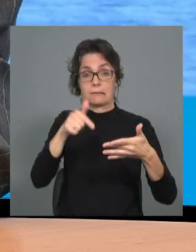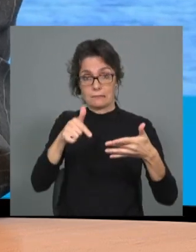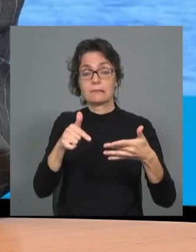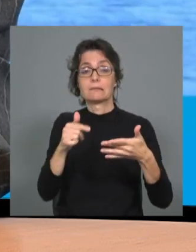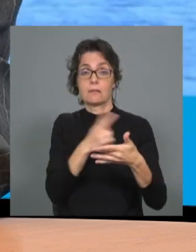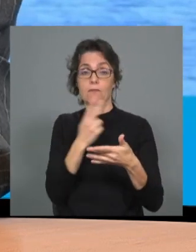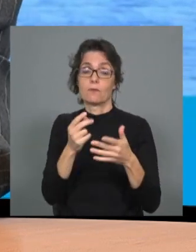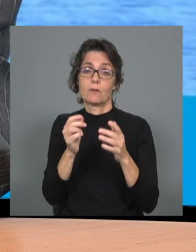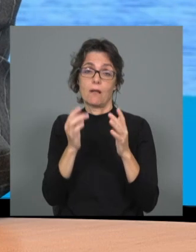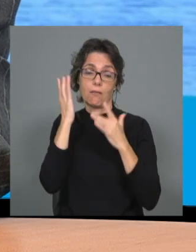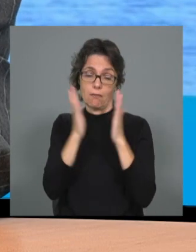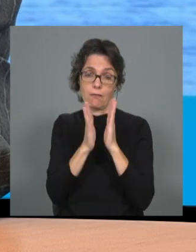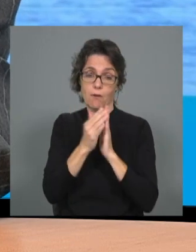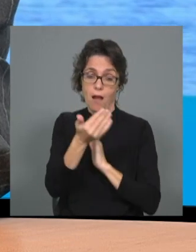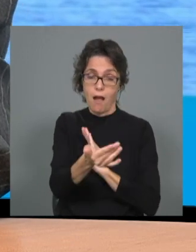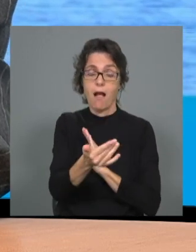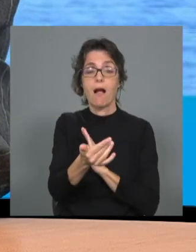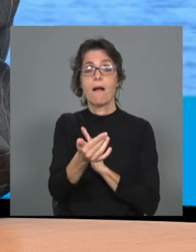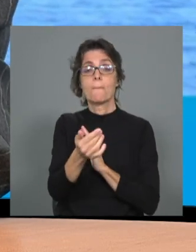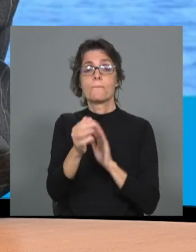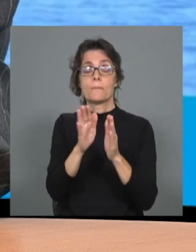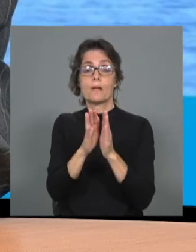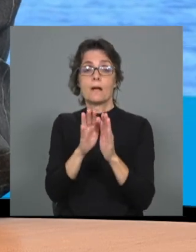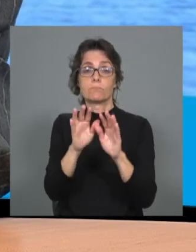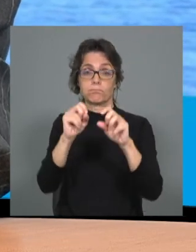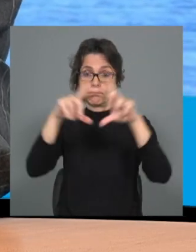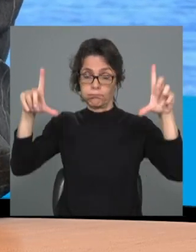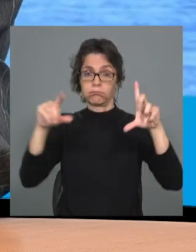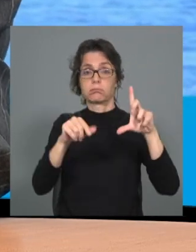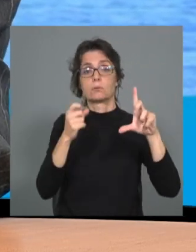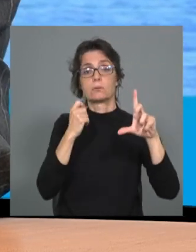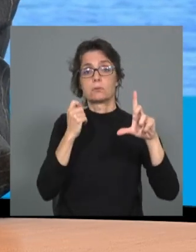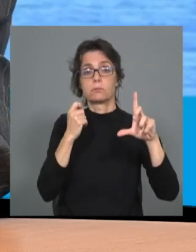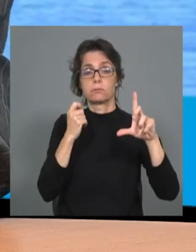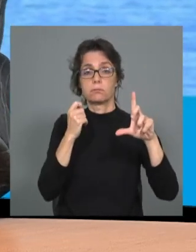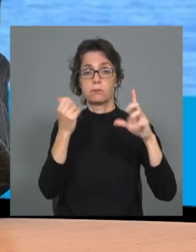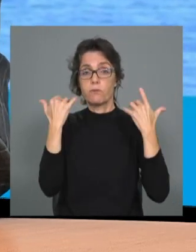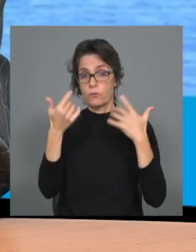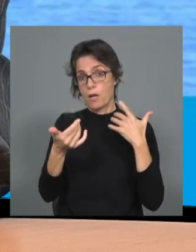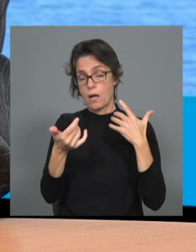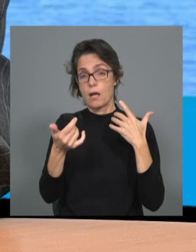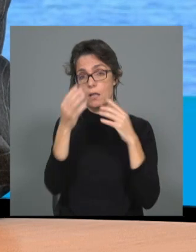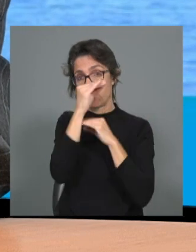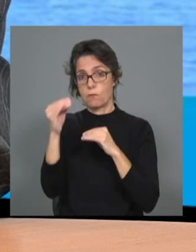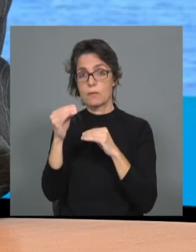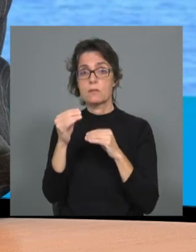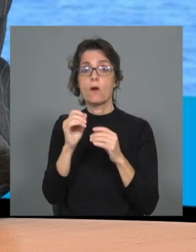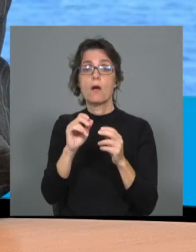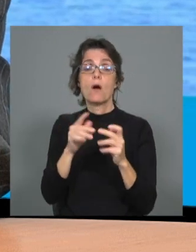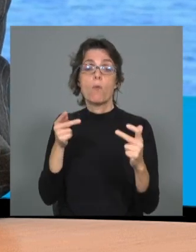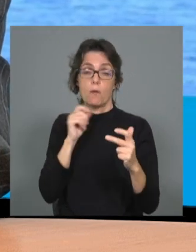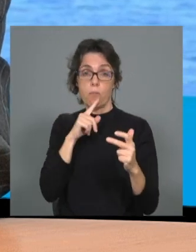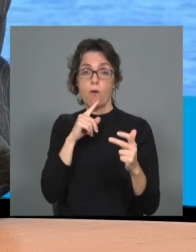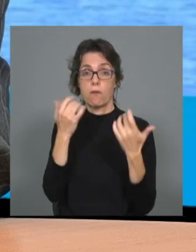fácil, encontram a referência ao curso, tem lá, podem fazer tudo isto por via online. Os